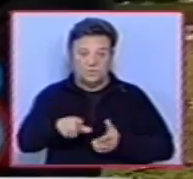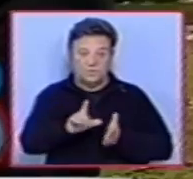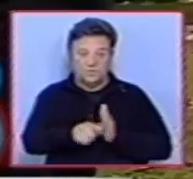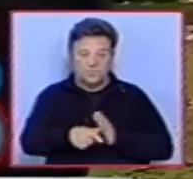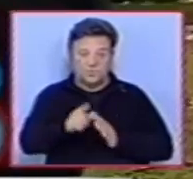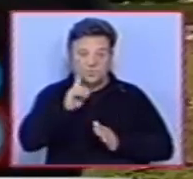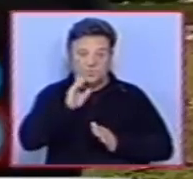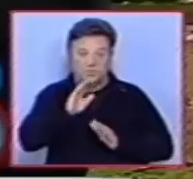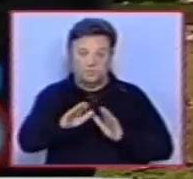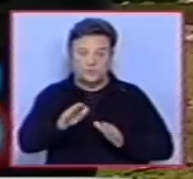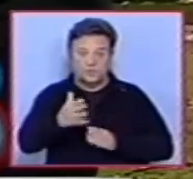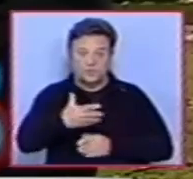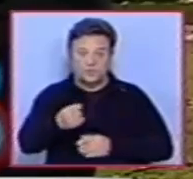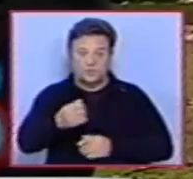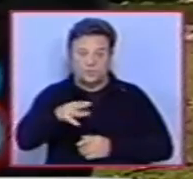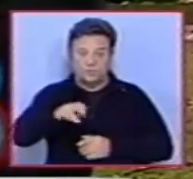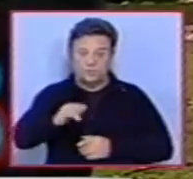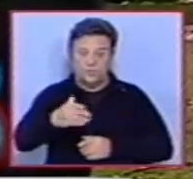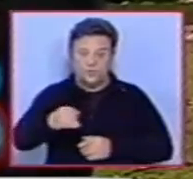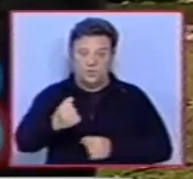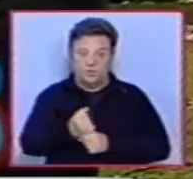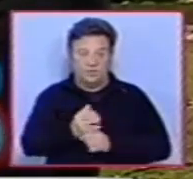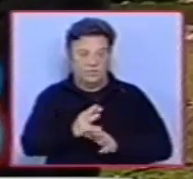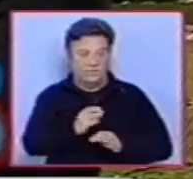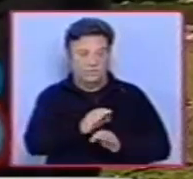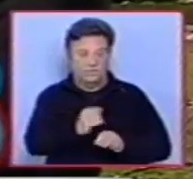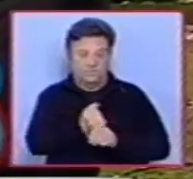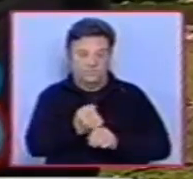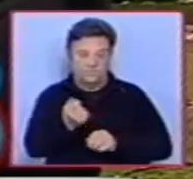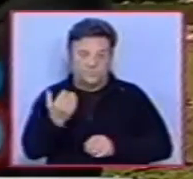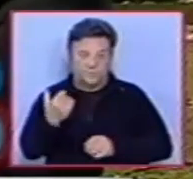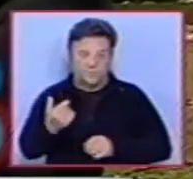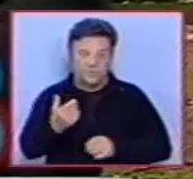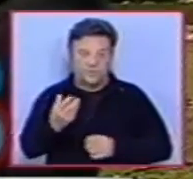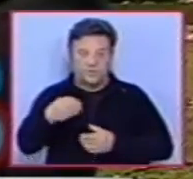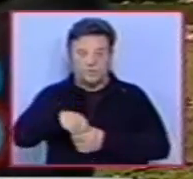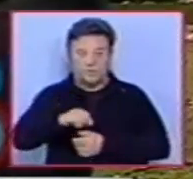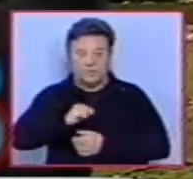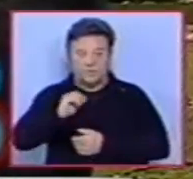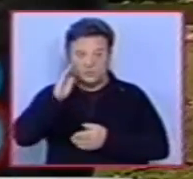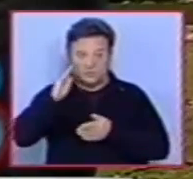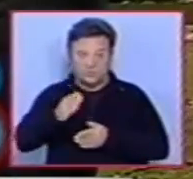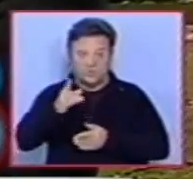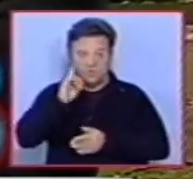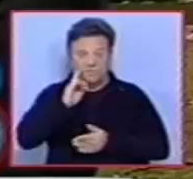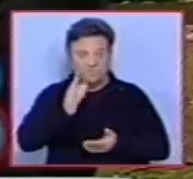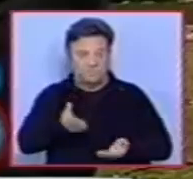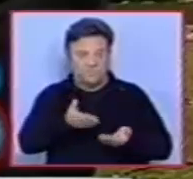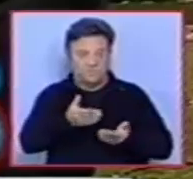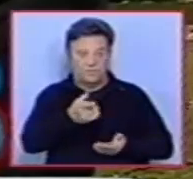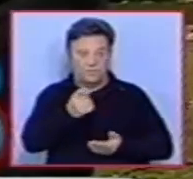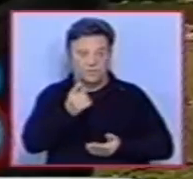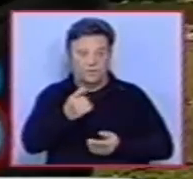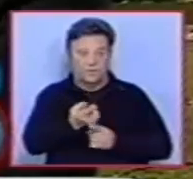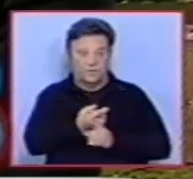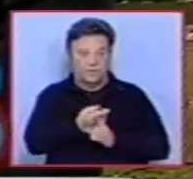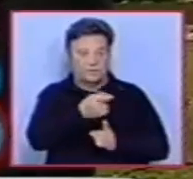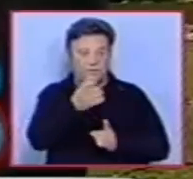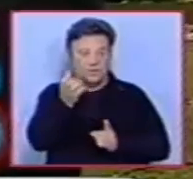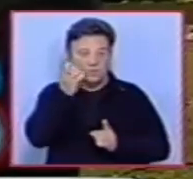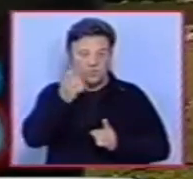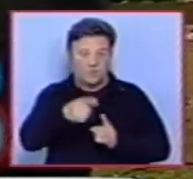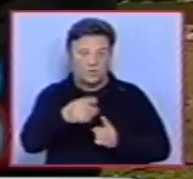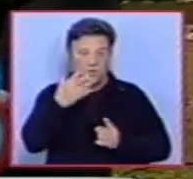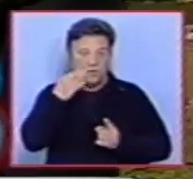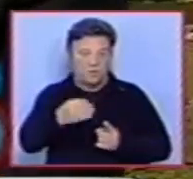o Museu do Moinho e a reabilitação que executámos recentemente, enquadra-se na nossa estratégia de valorização do património cultural